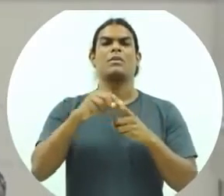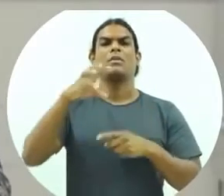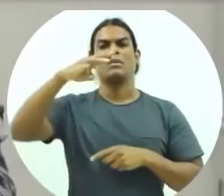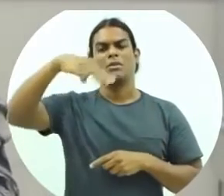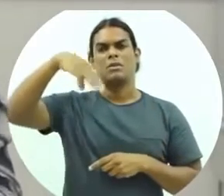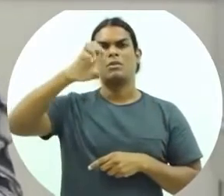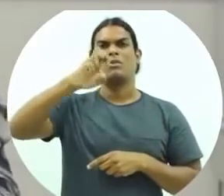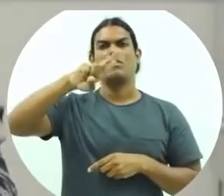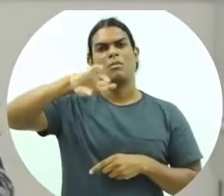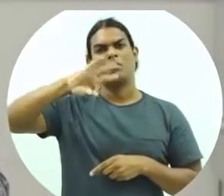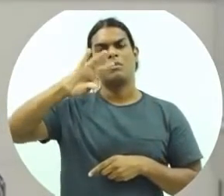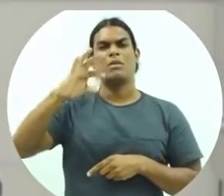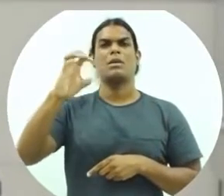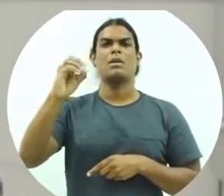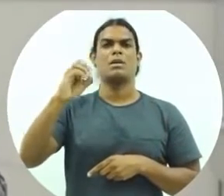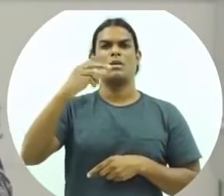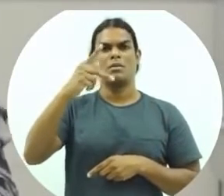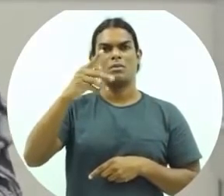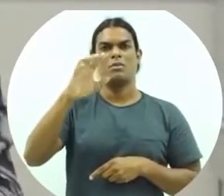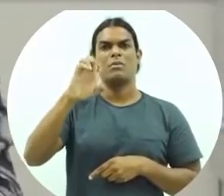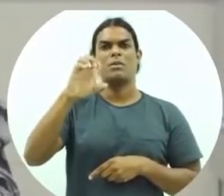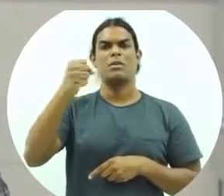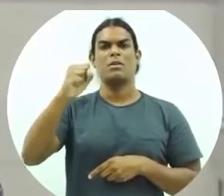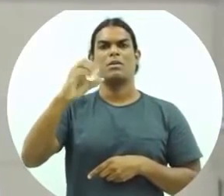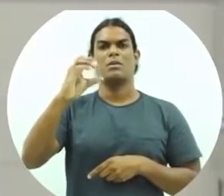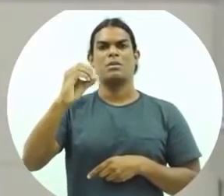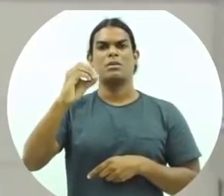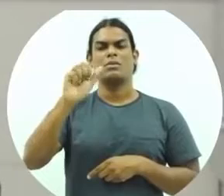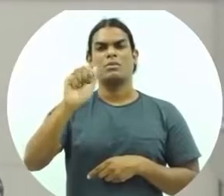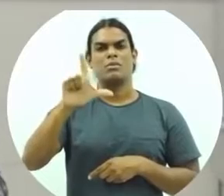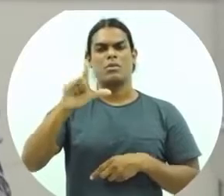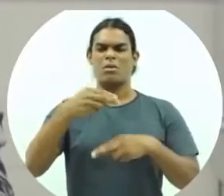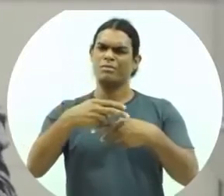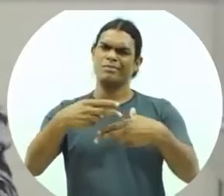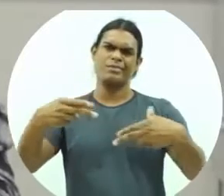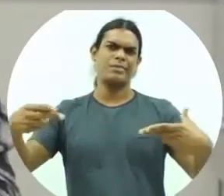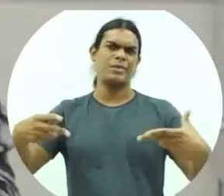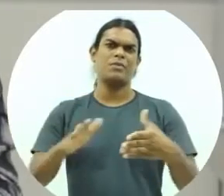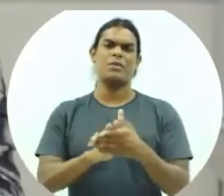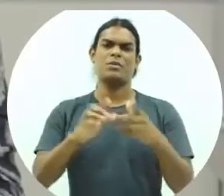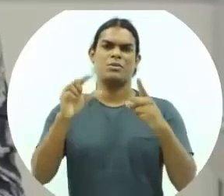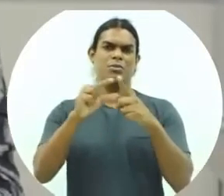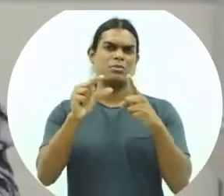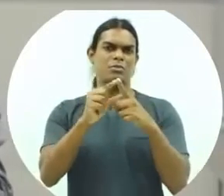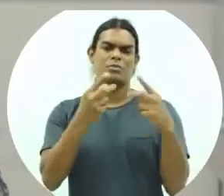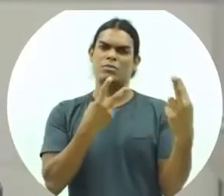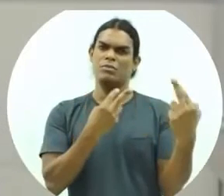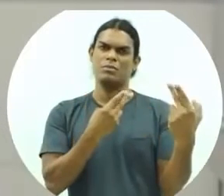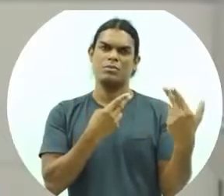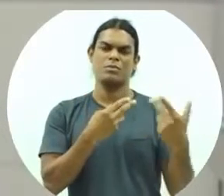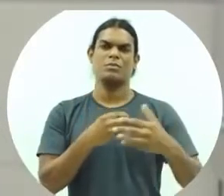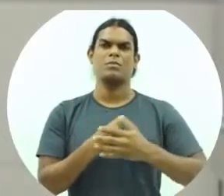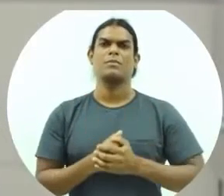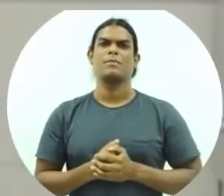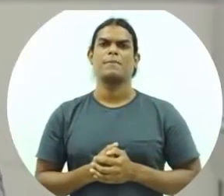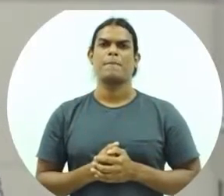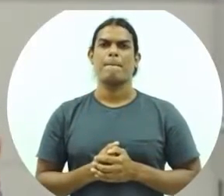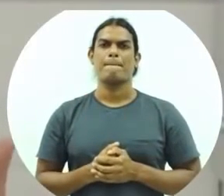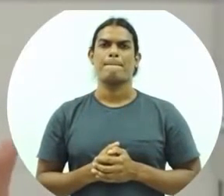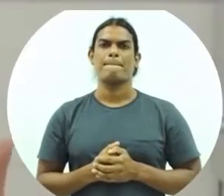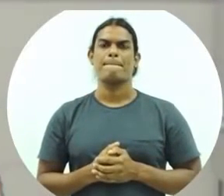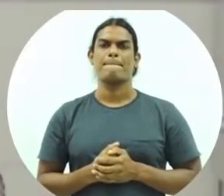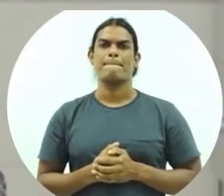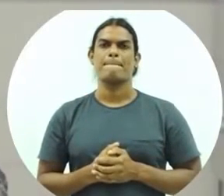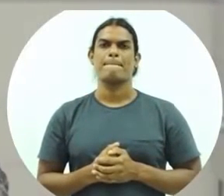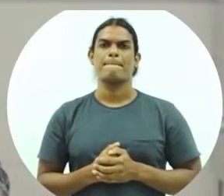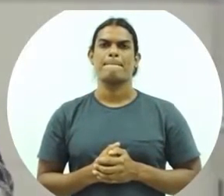mérito, avaliação de pessoal, relatórios de progresso ou avaliação de eficiência individual ou grupal. Se